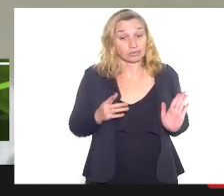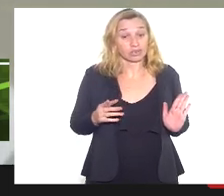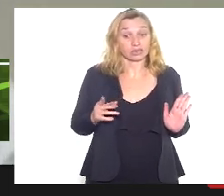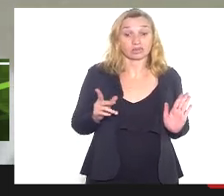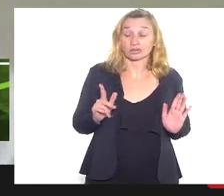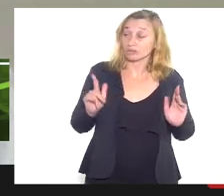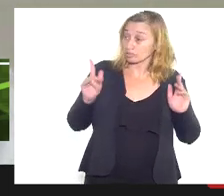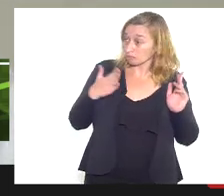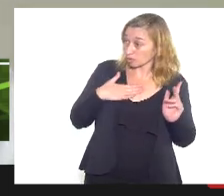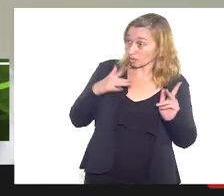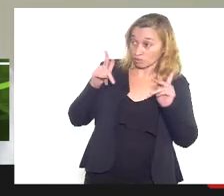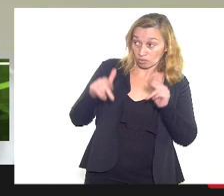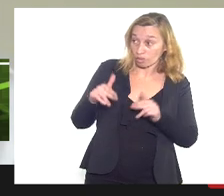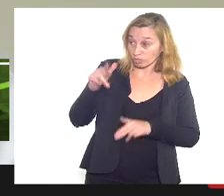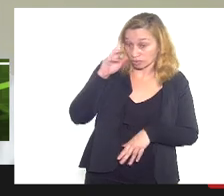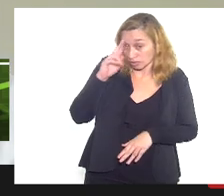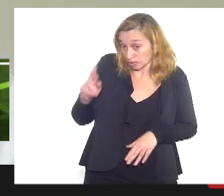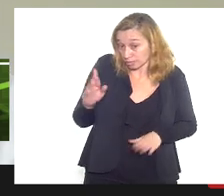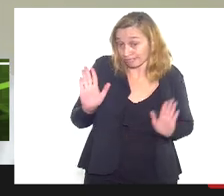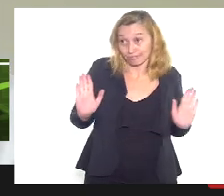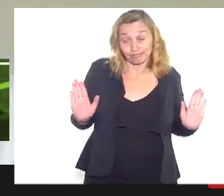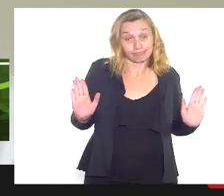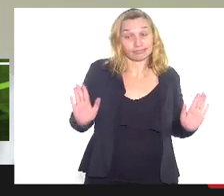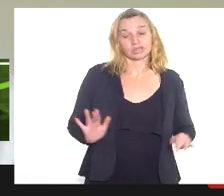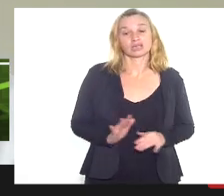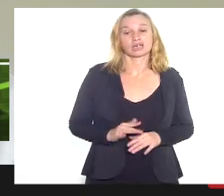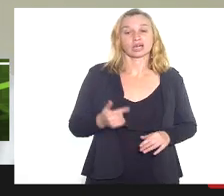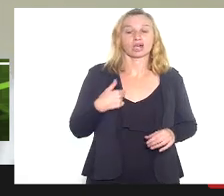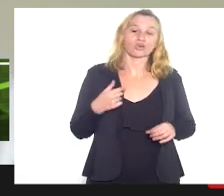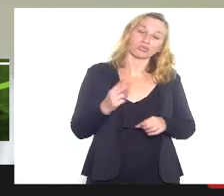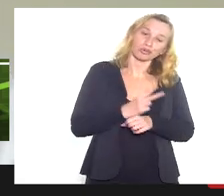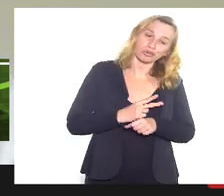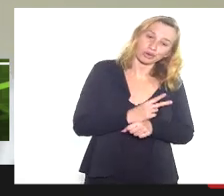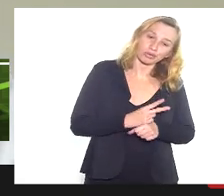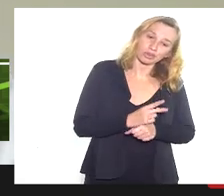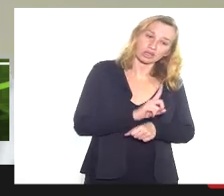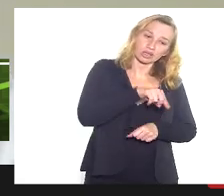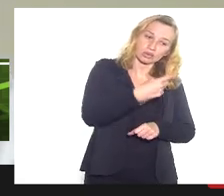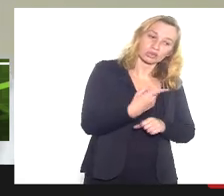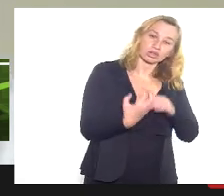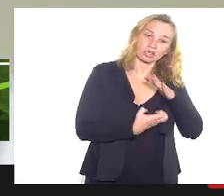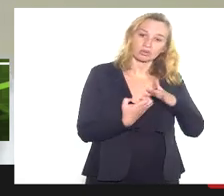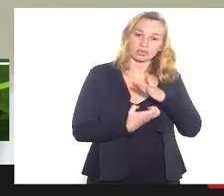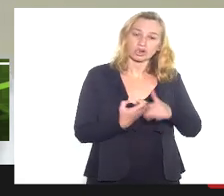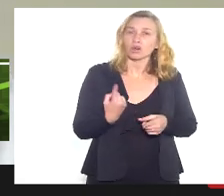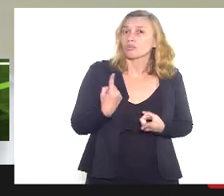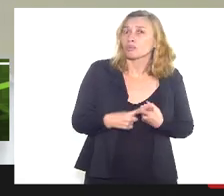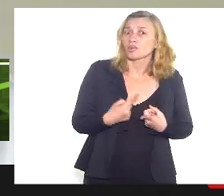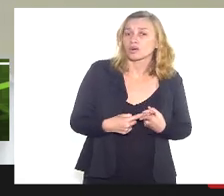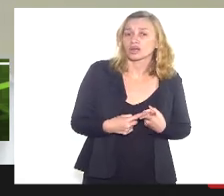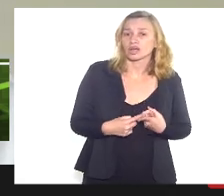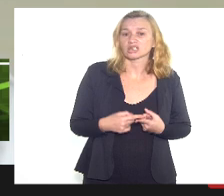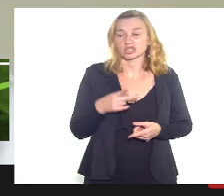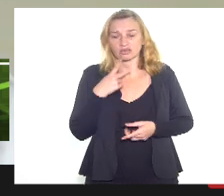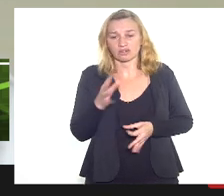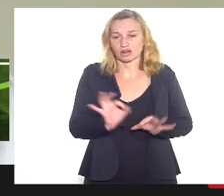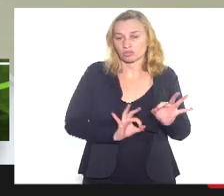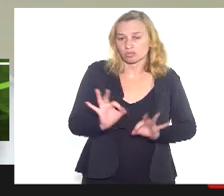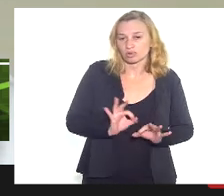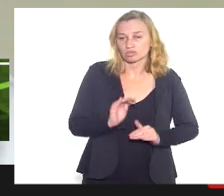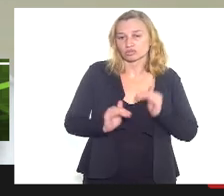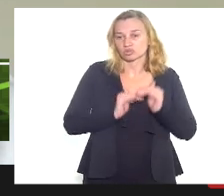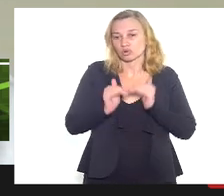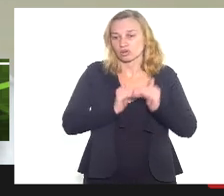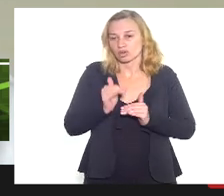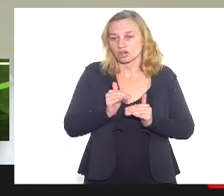do senhor, a posição que a gente tem. Então, eu procurei perguntar às outras empresas, porque a gente diz num plano de